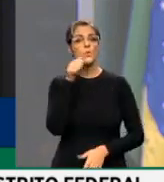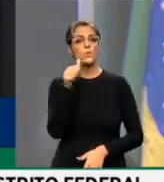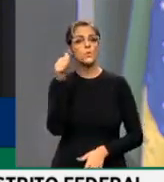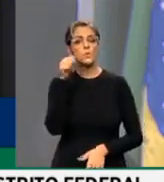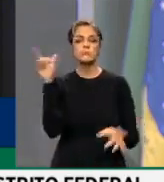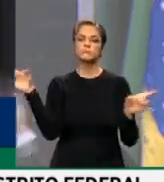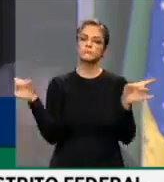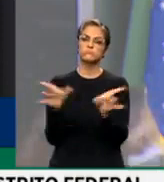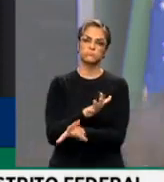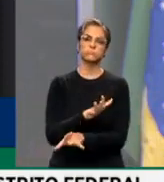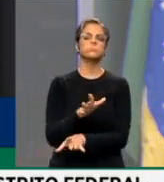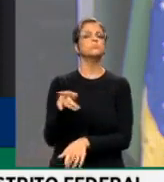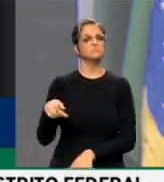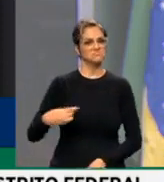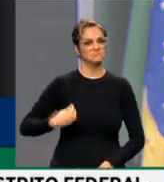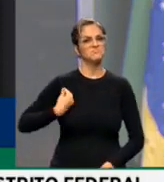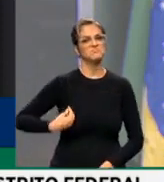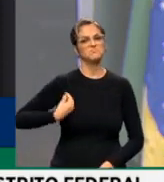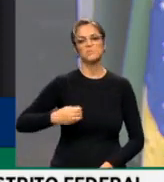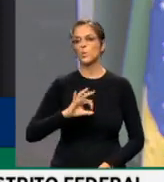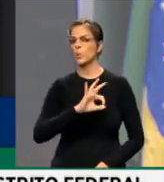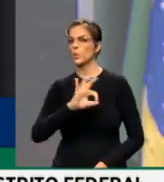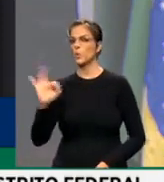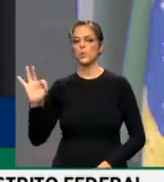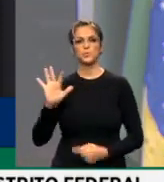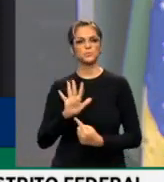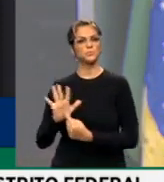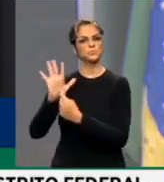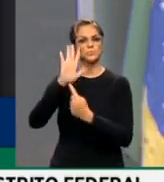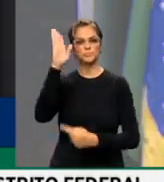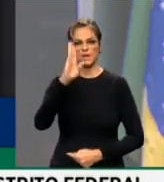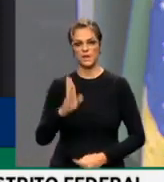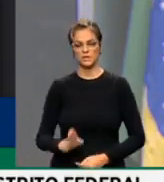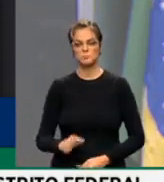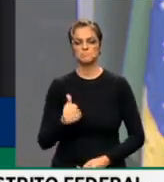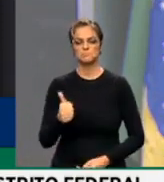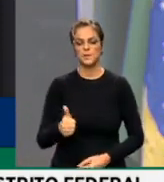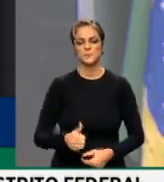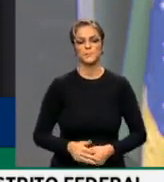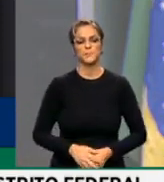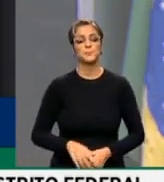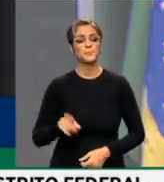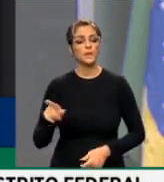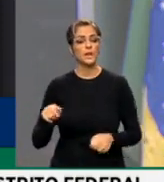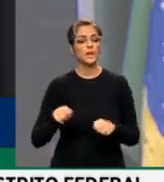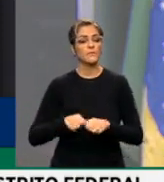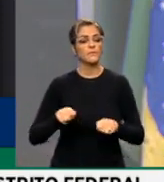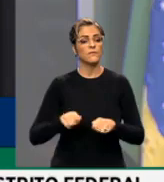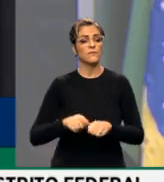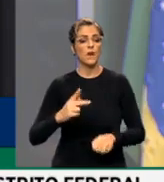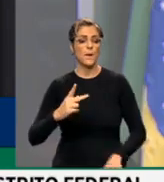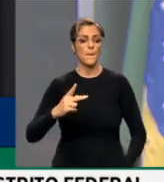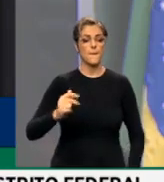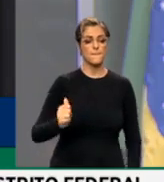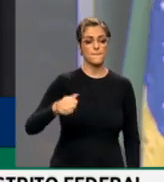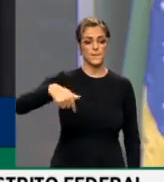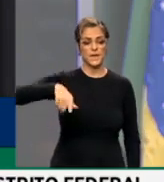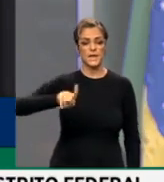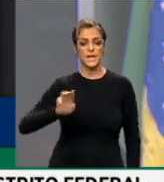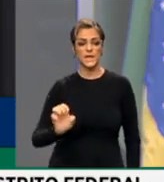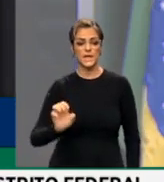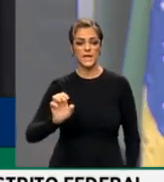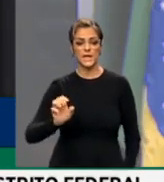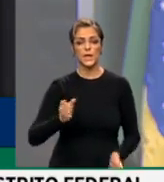e é exemplo para todo o Brasil. Geraldo Júlio fez Parcão, um parque para cuidar dos animais,